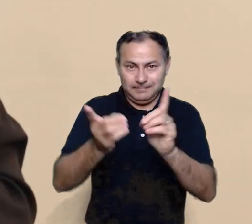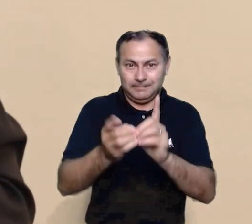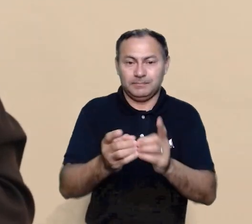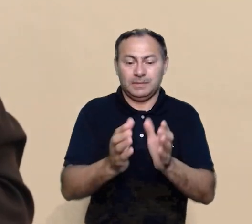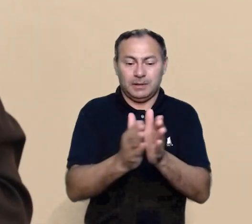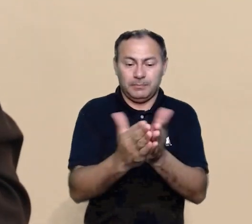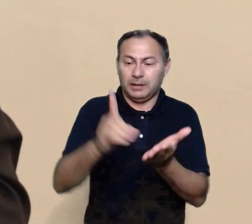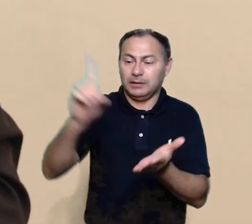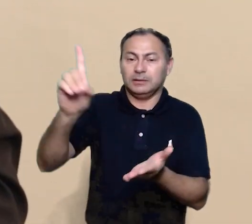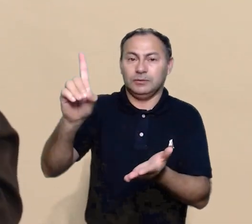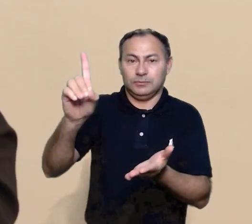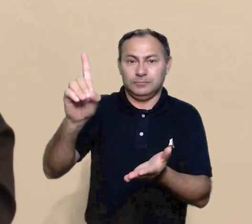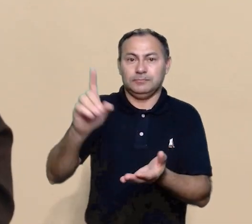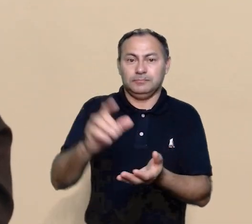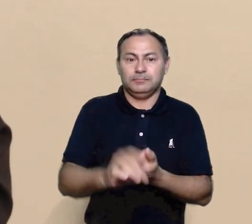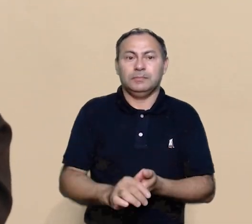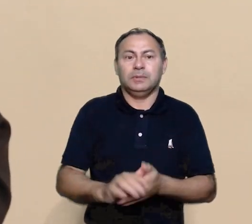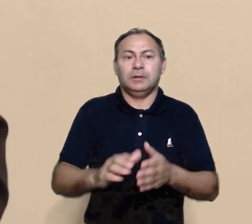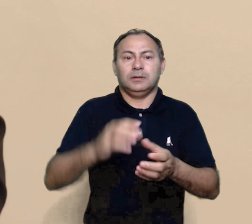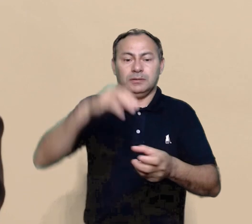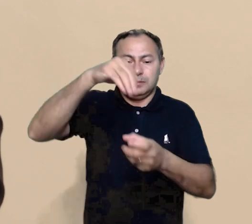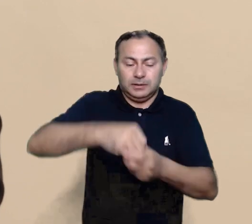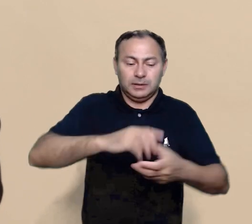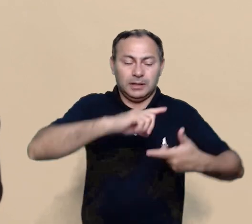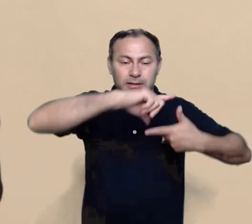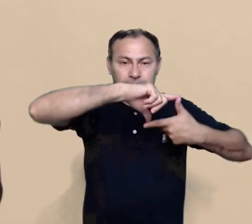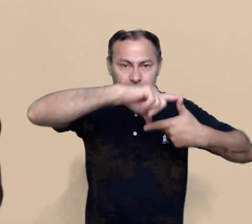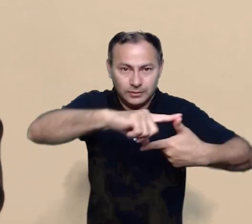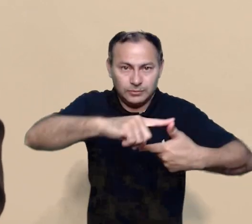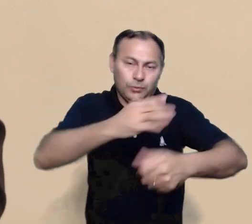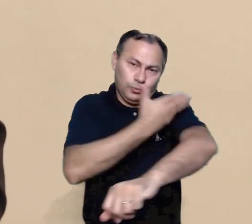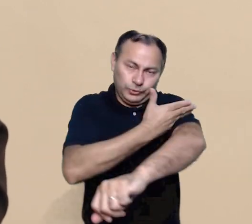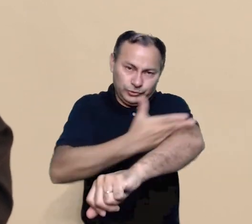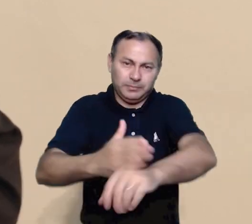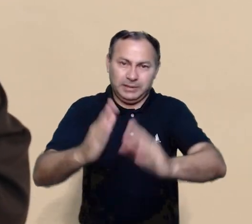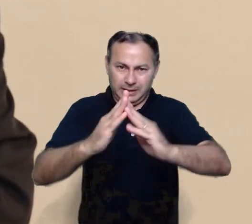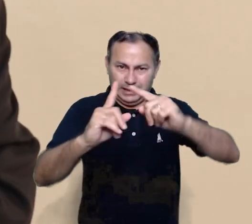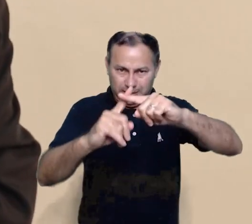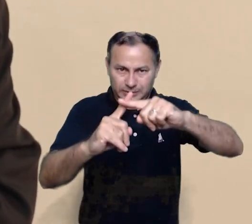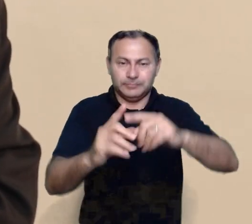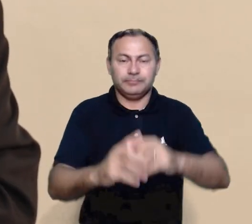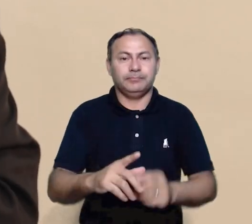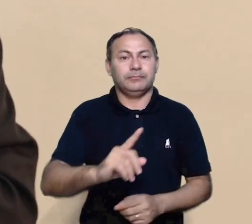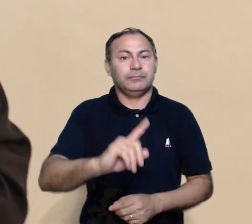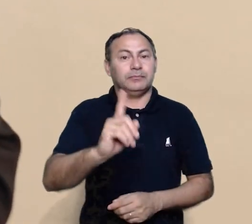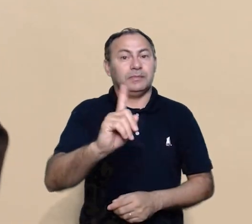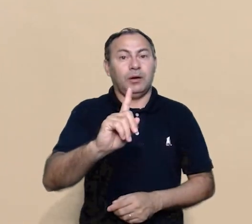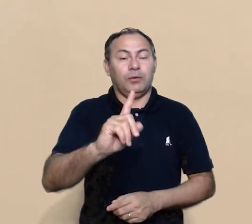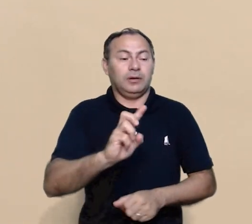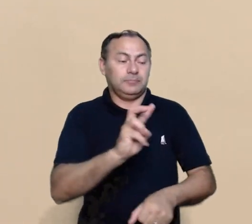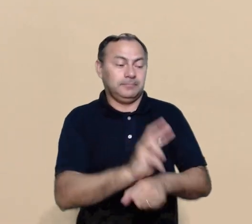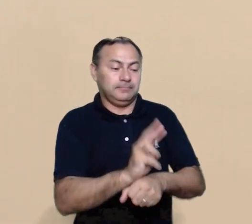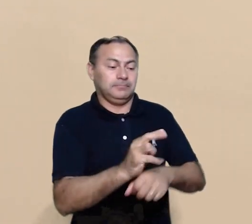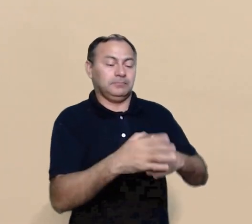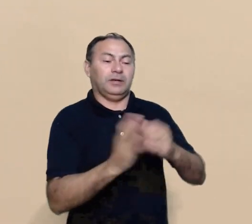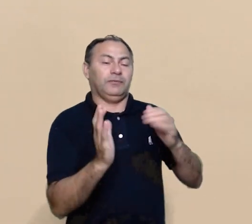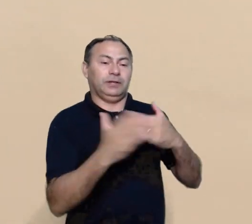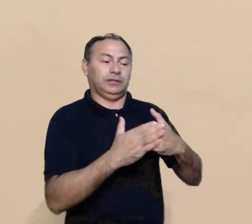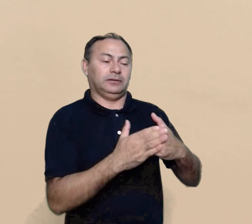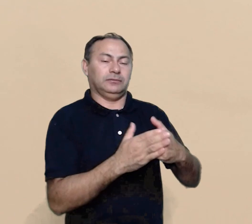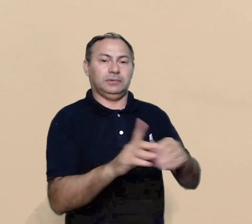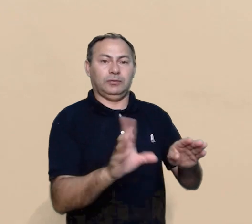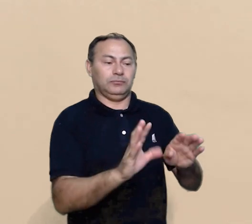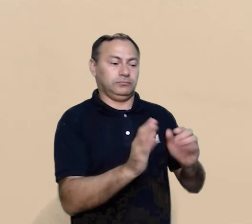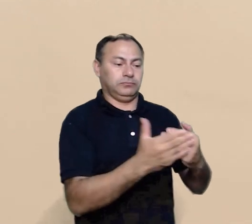dinamismo na palavra de Deus mantida na tradição da igreja como eu já disse não é uma conserva